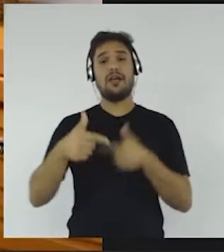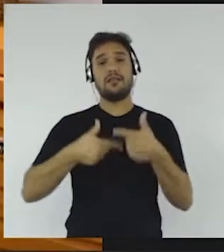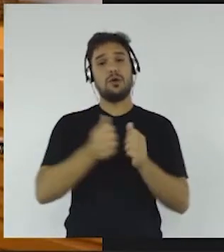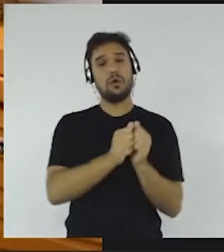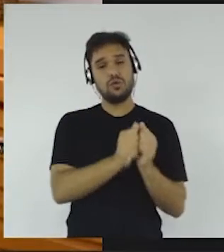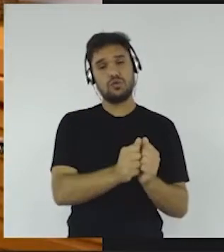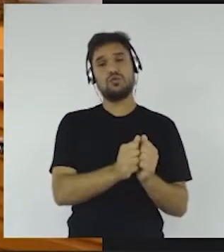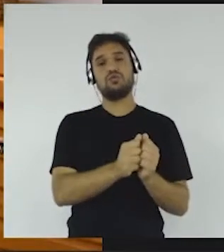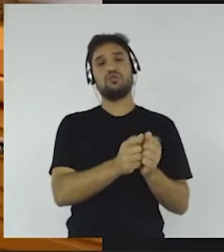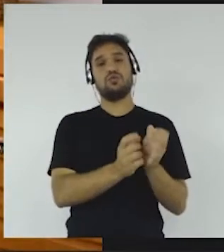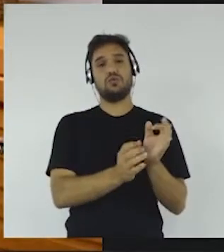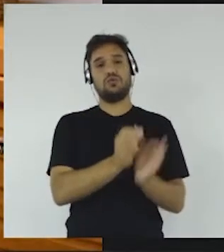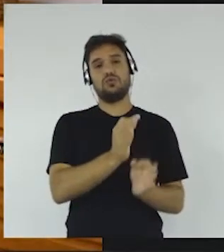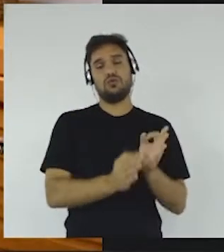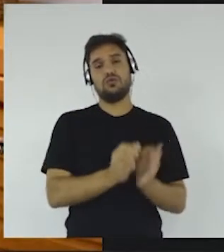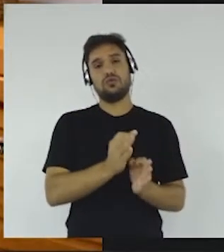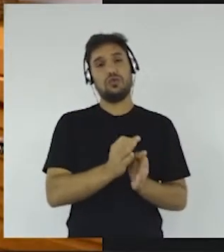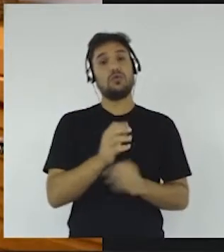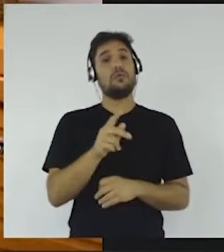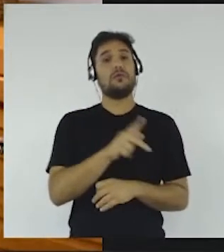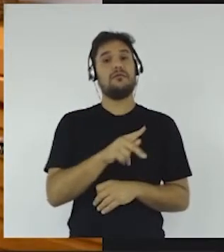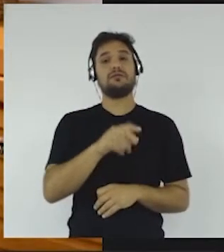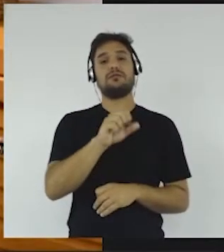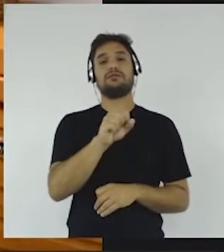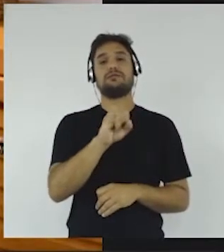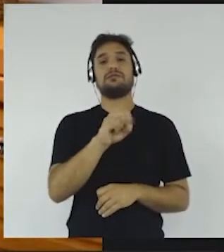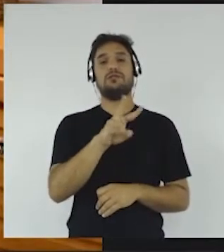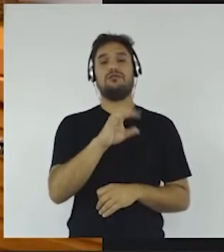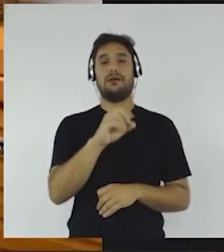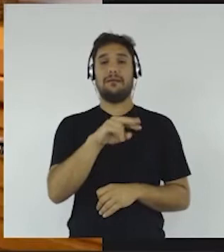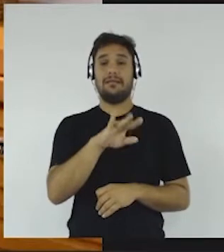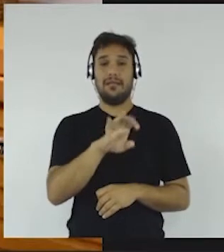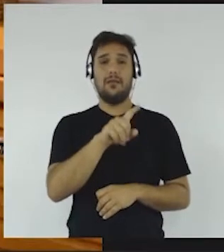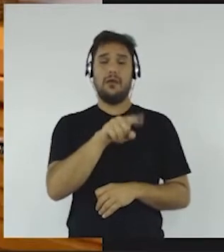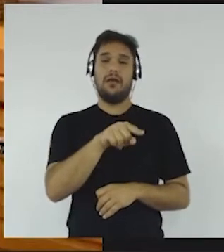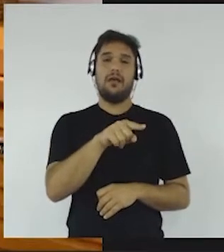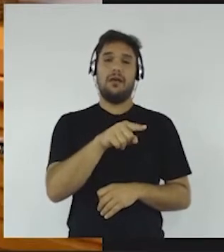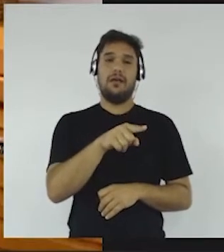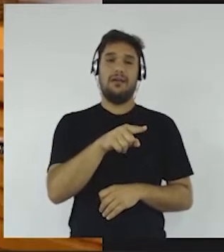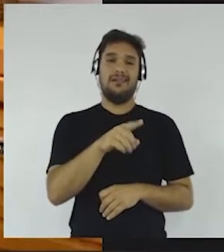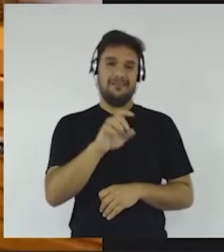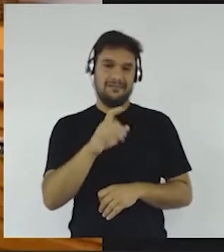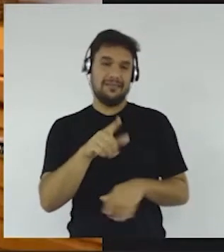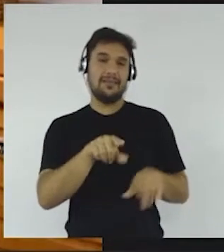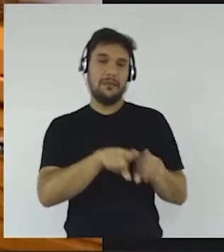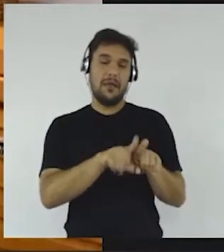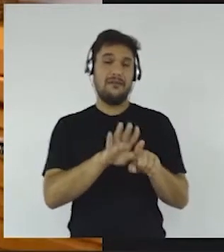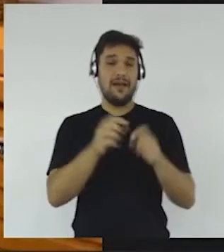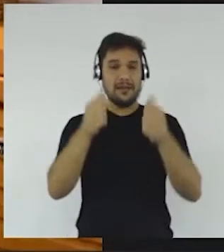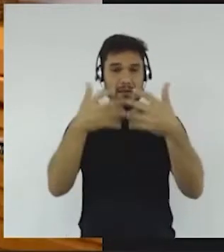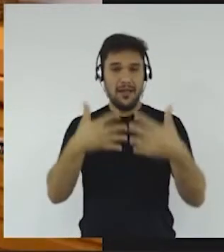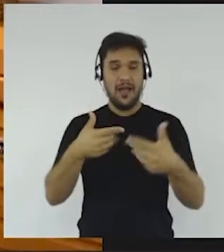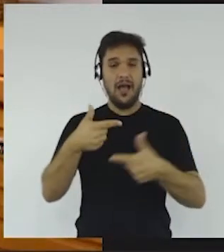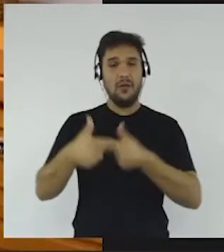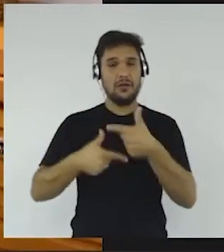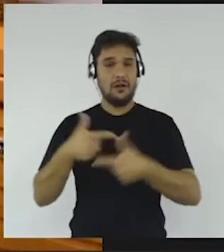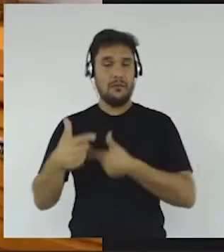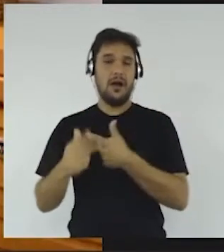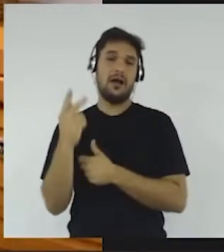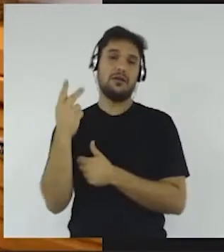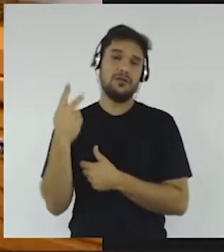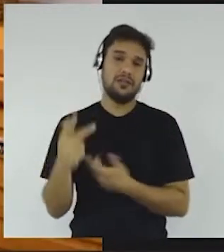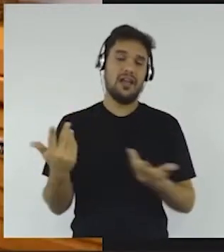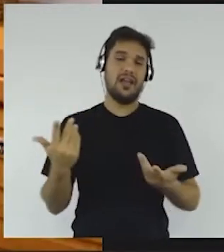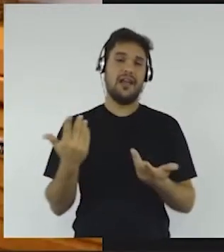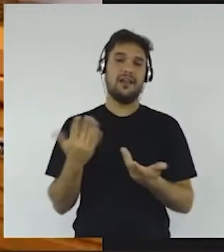magistratura do professor Silvio Capanema, e vai nos falar sobre a atuação dele